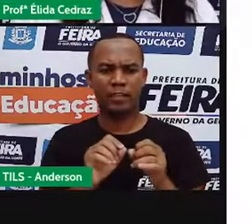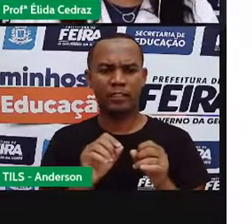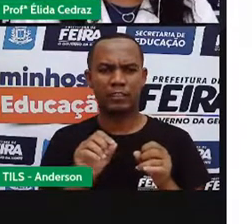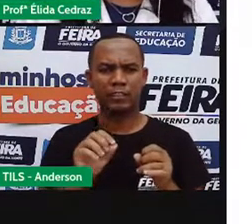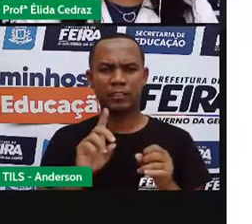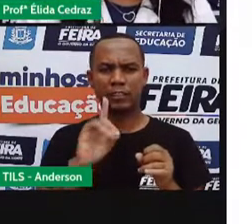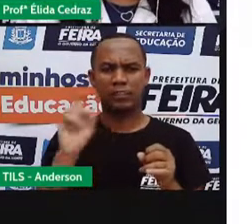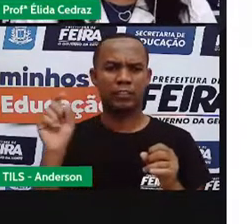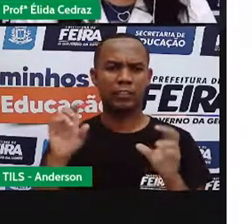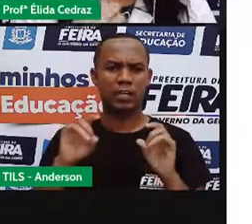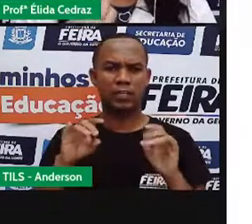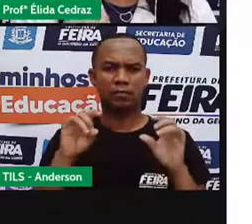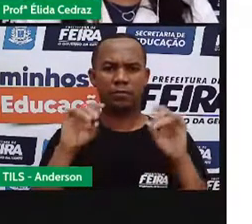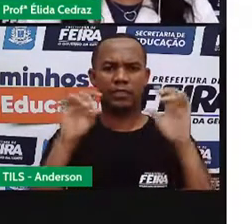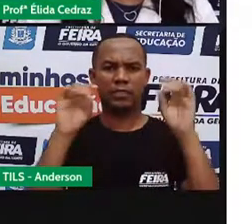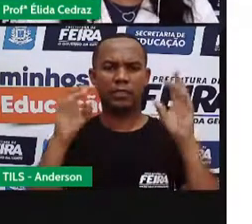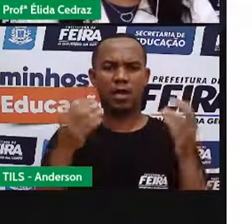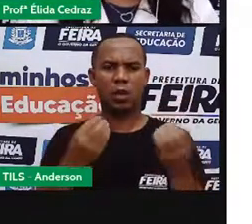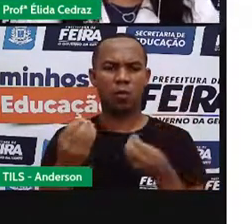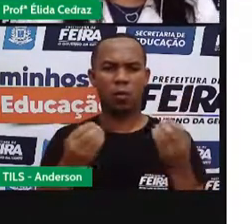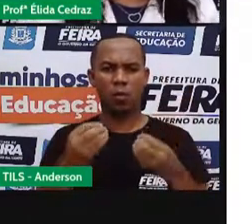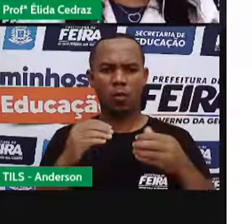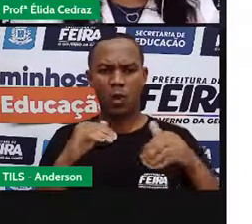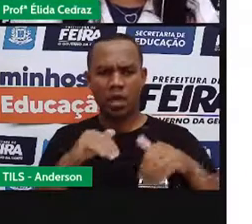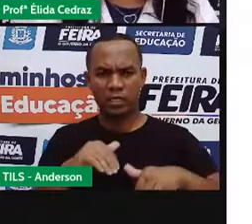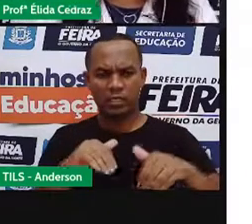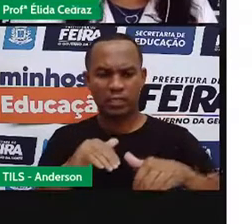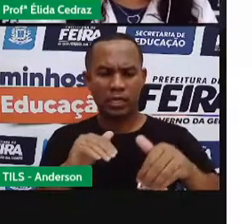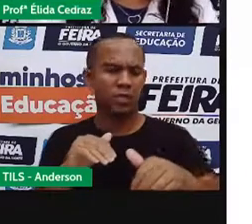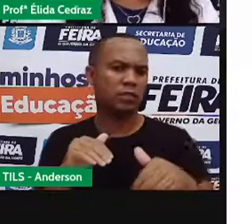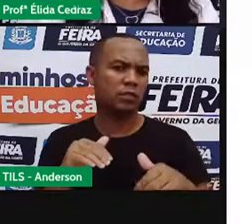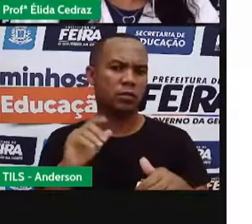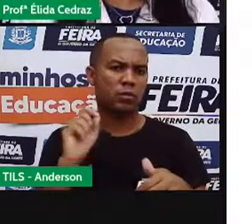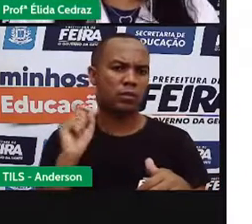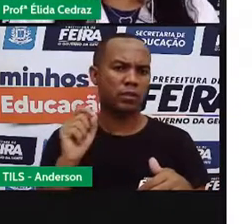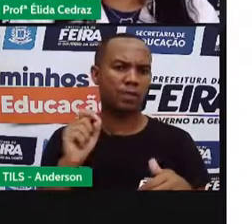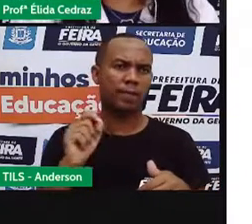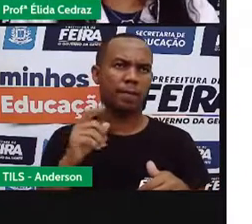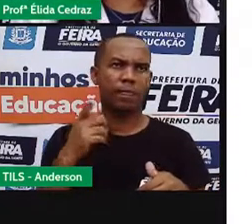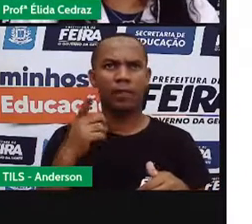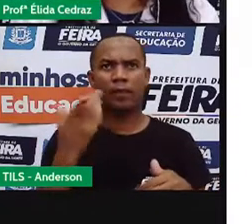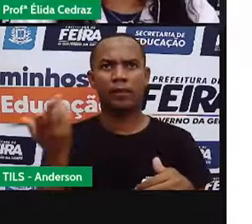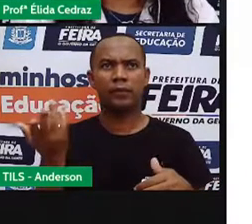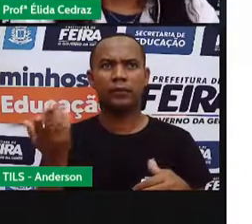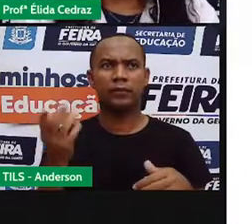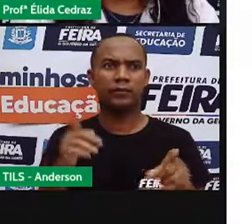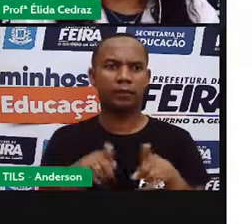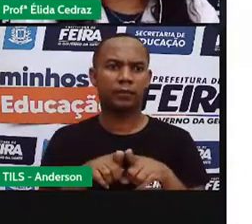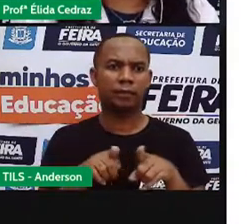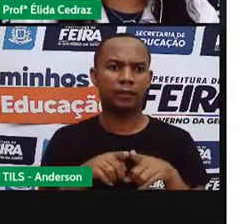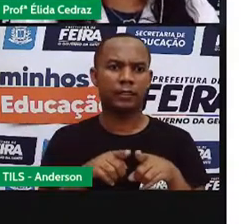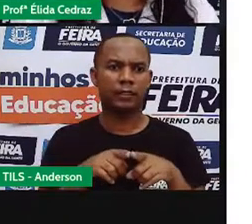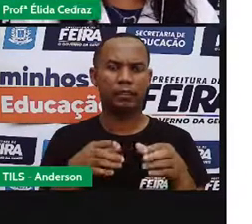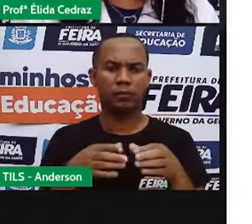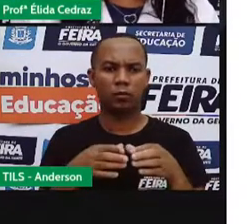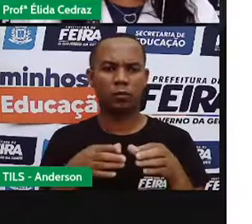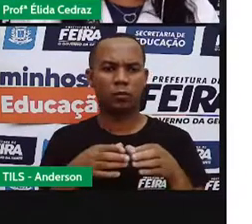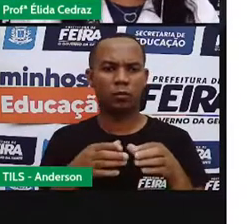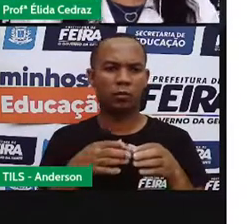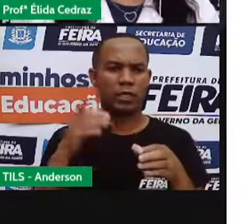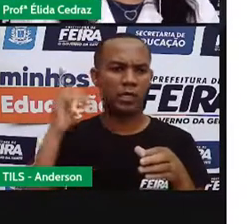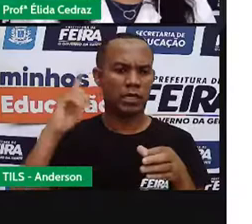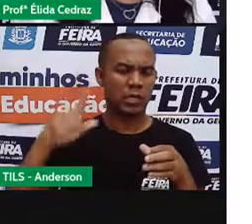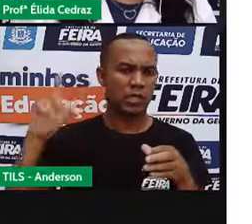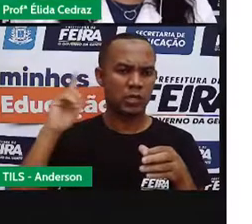data, que foi especial porque o exército ou a aeronáutica ou a Marinha